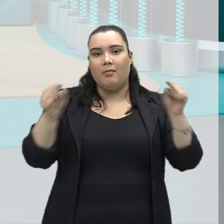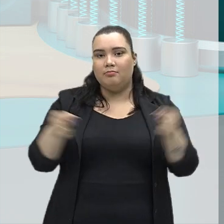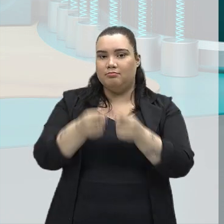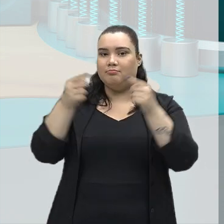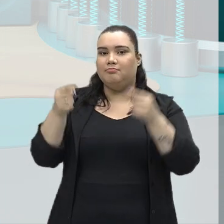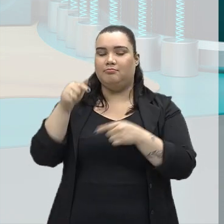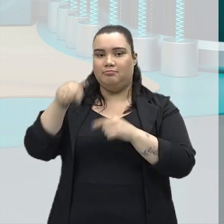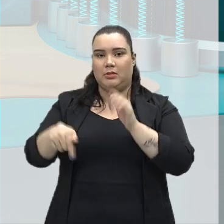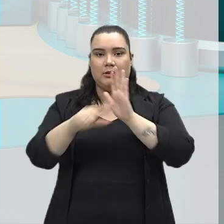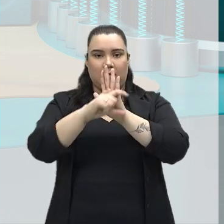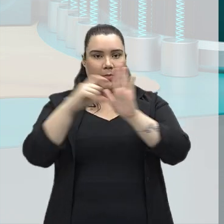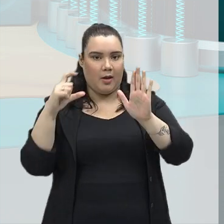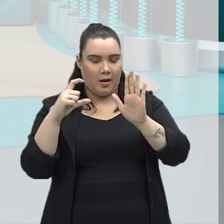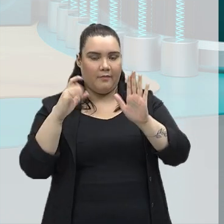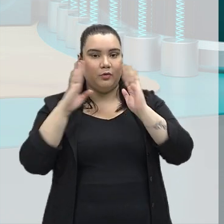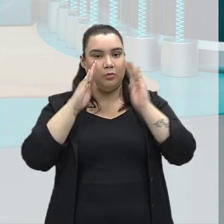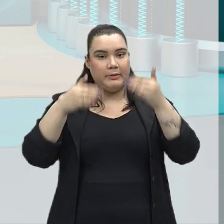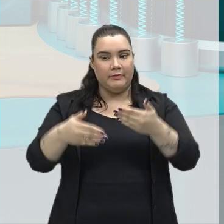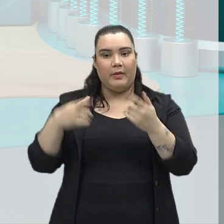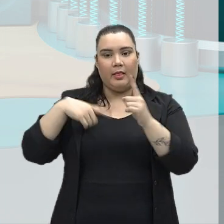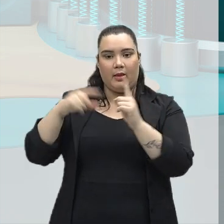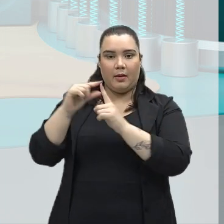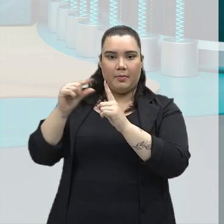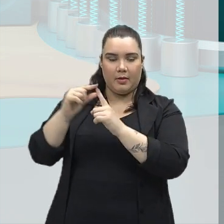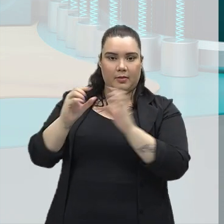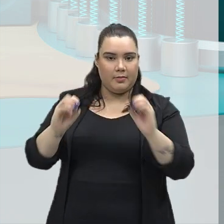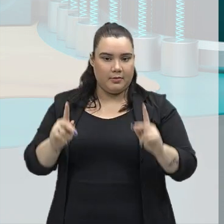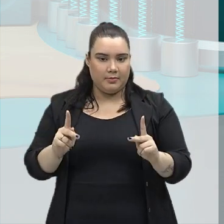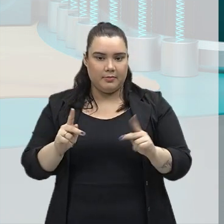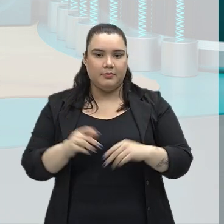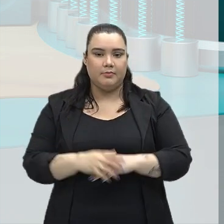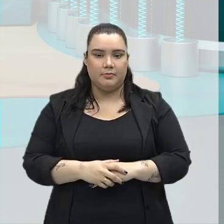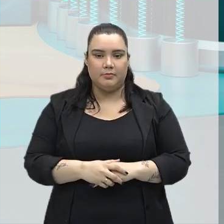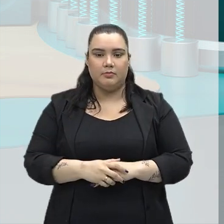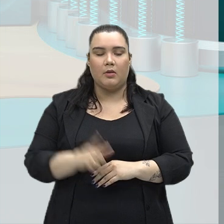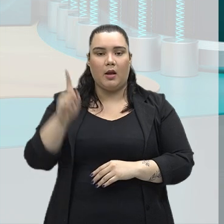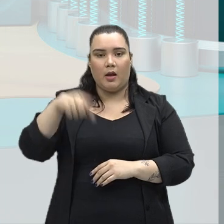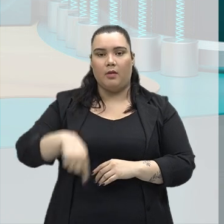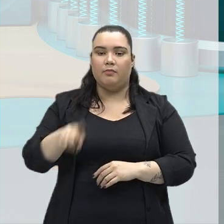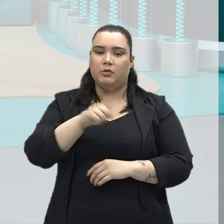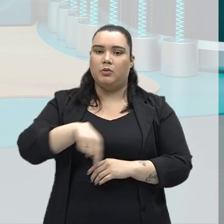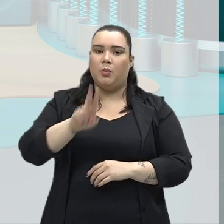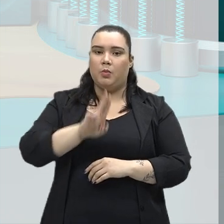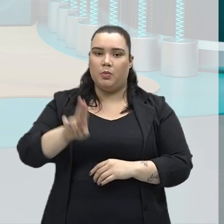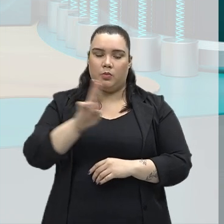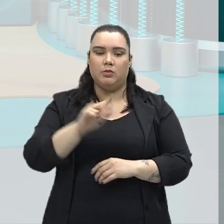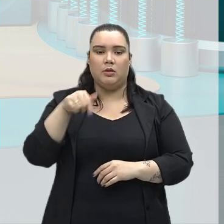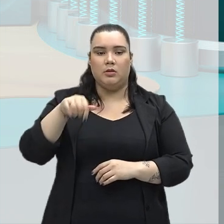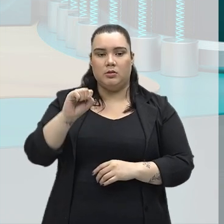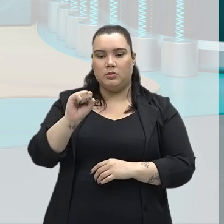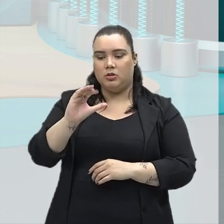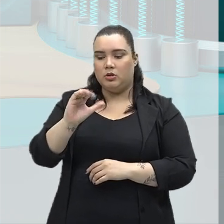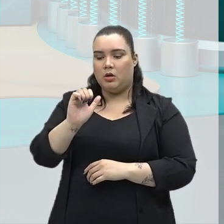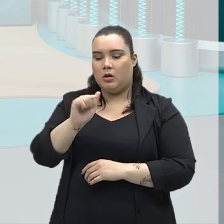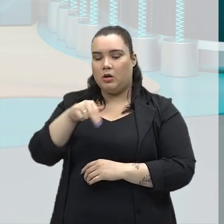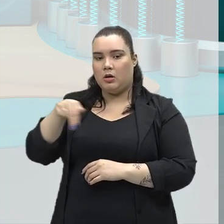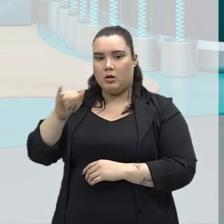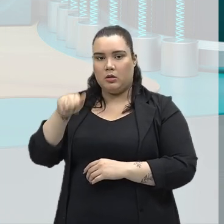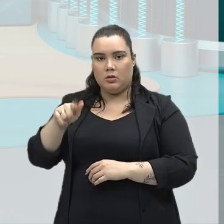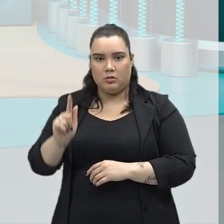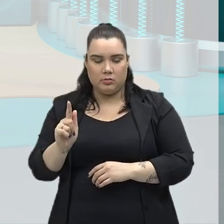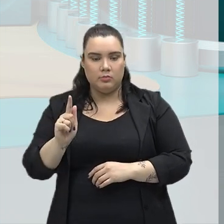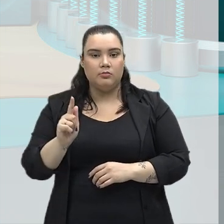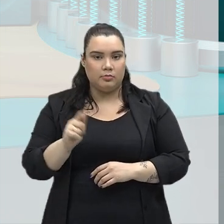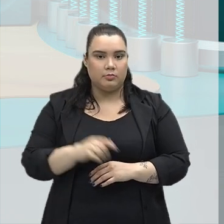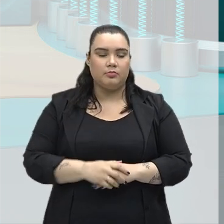naquele parágrafo, tá bom? Então, são os passos aqui para trabalhar o scanning. Se deparou com um texto em língua